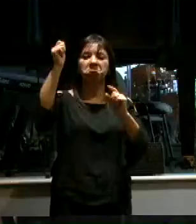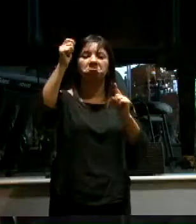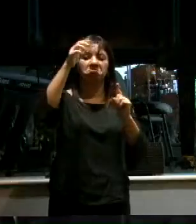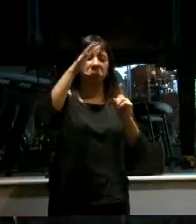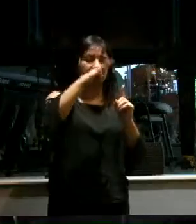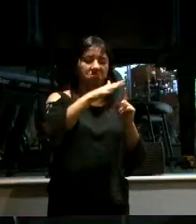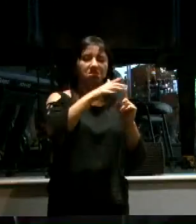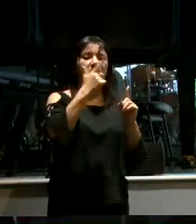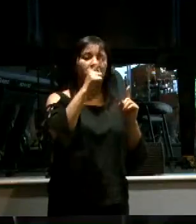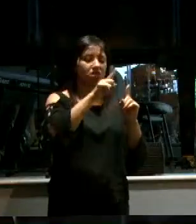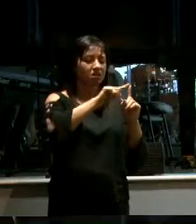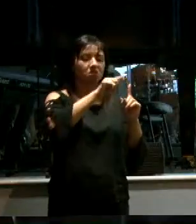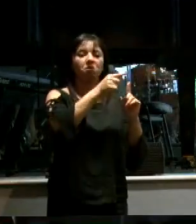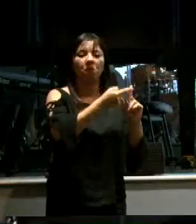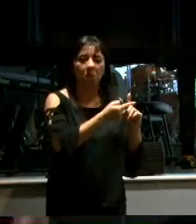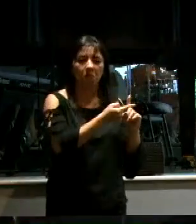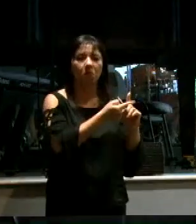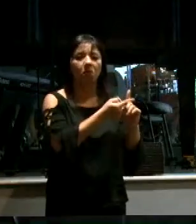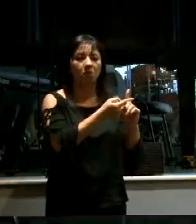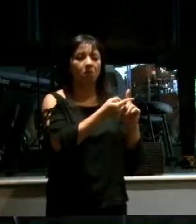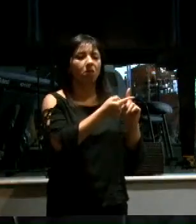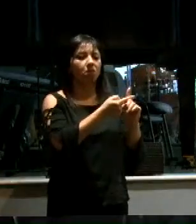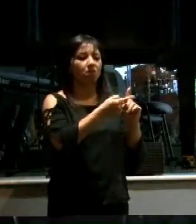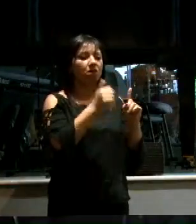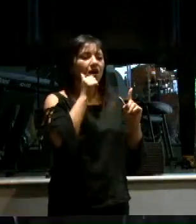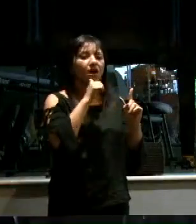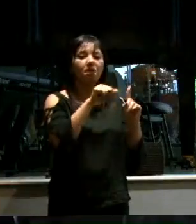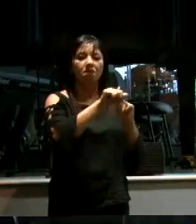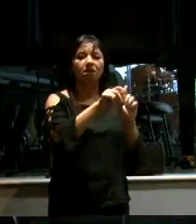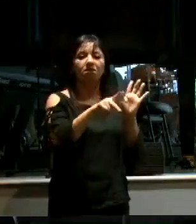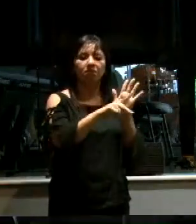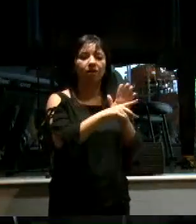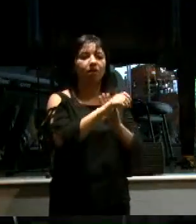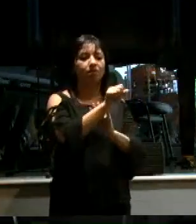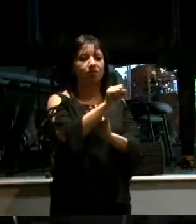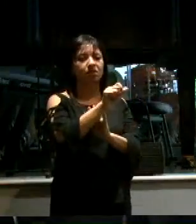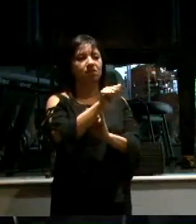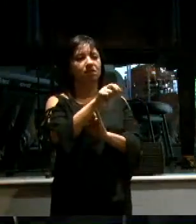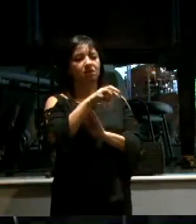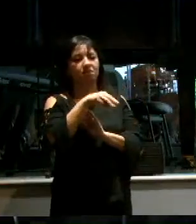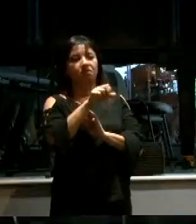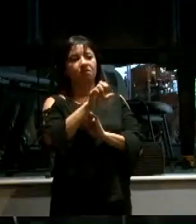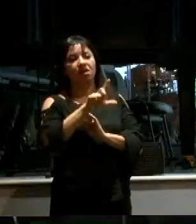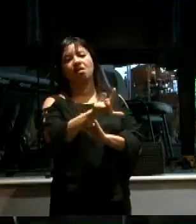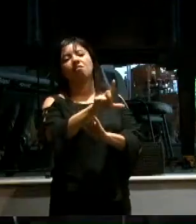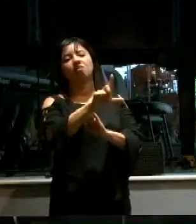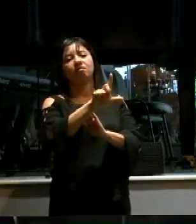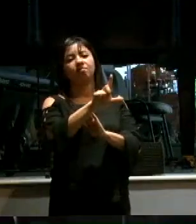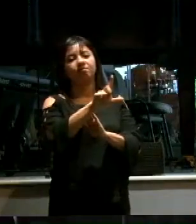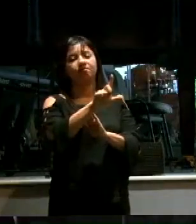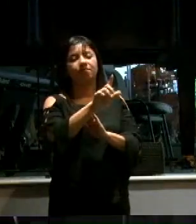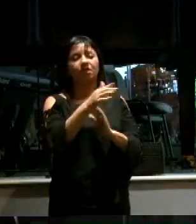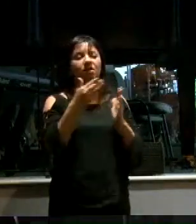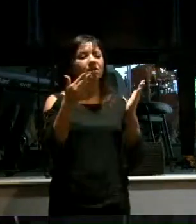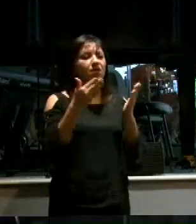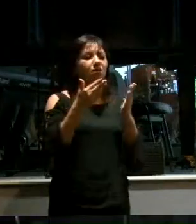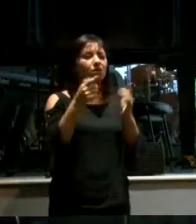agradeça a Deus, porque o mesmo Deus que te conduz a verdes passos te